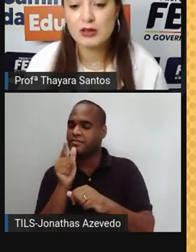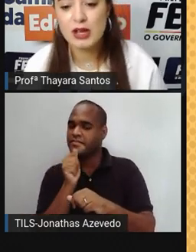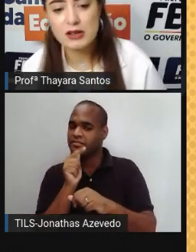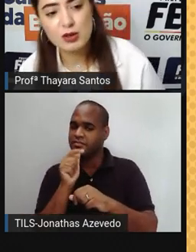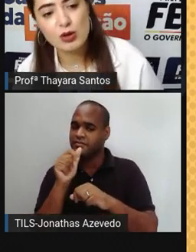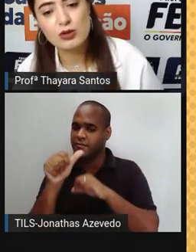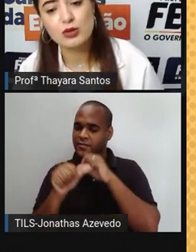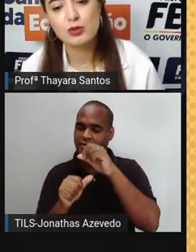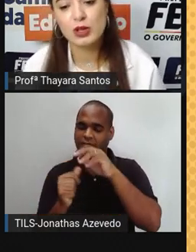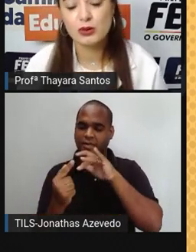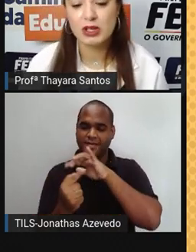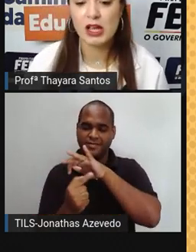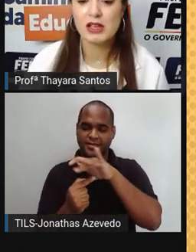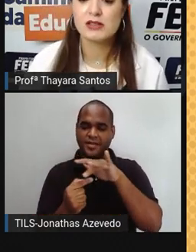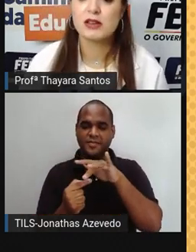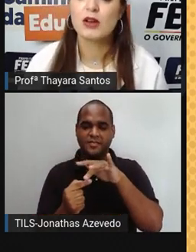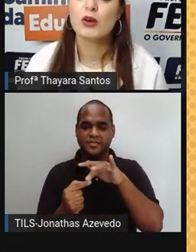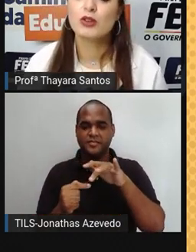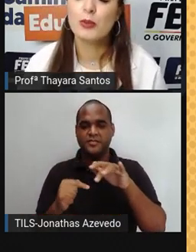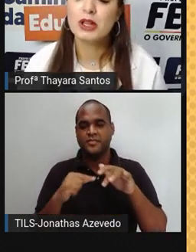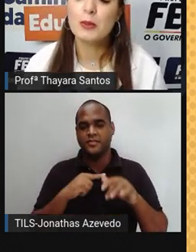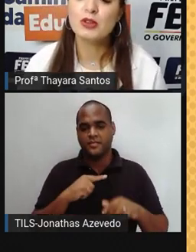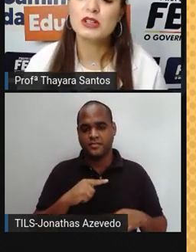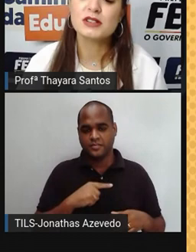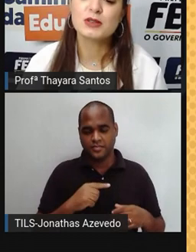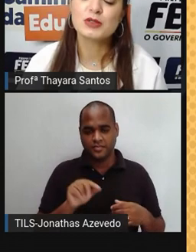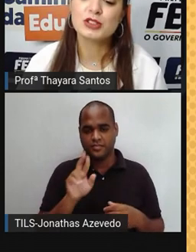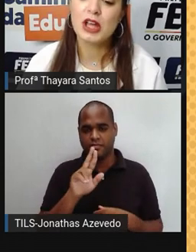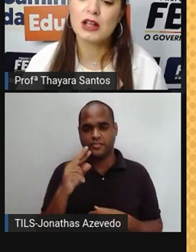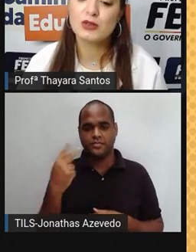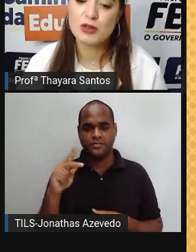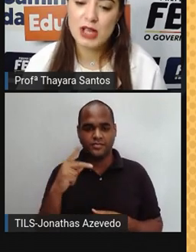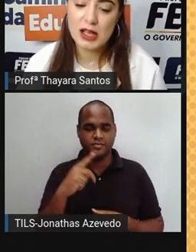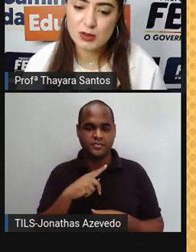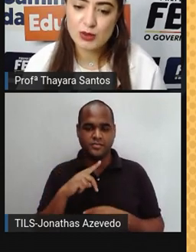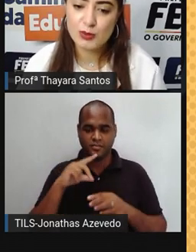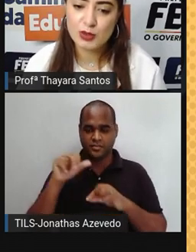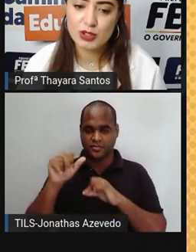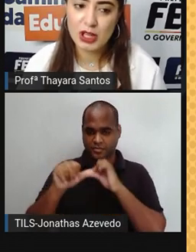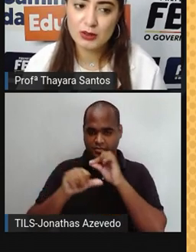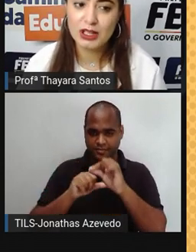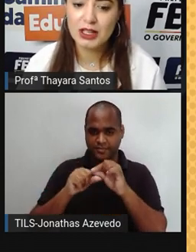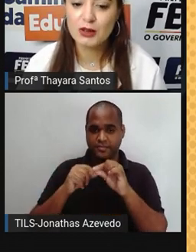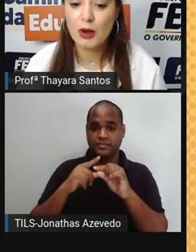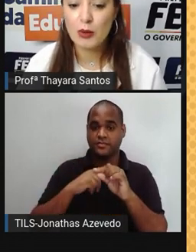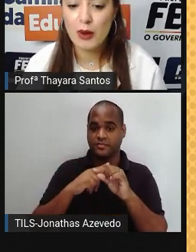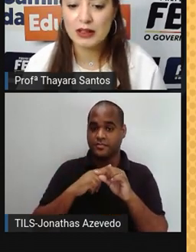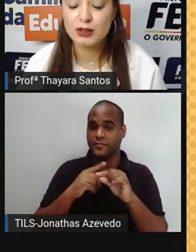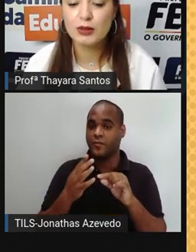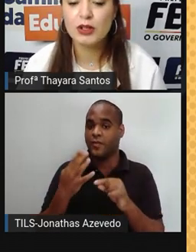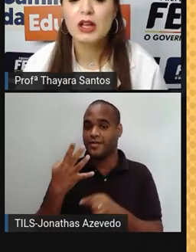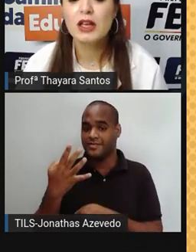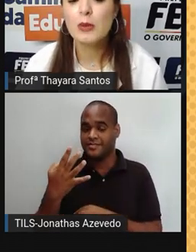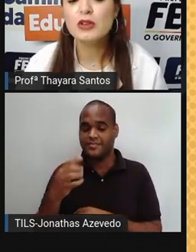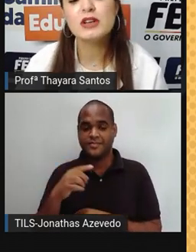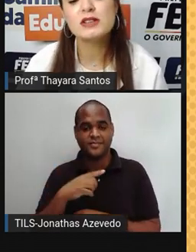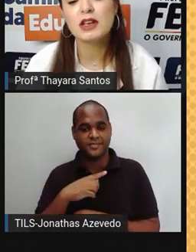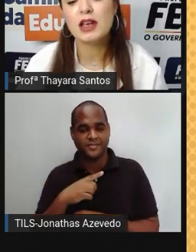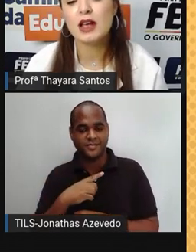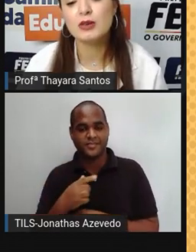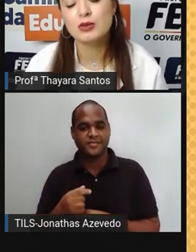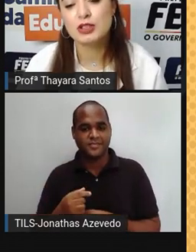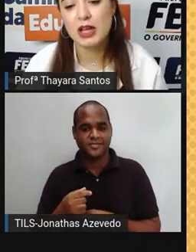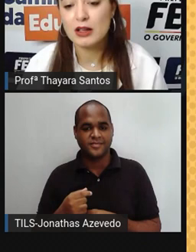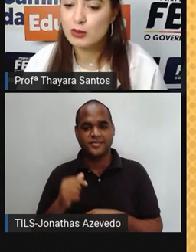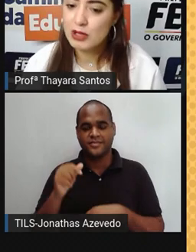para o estado gasoso número 3 nome da mudança do estado gasoso para o estado líquido é o quatro e a